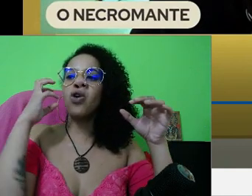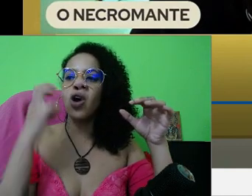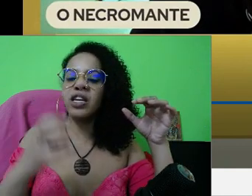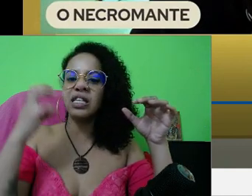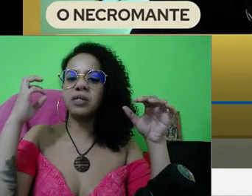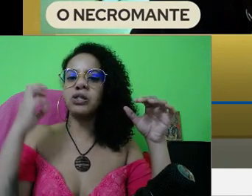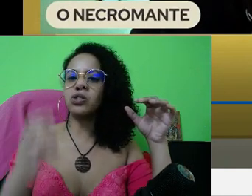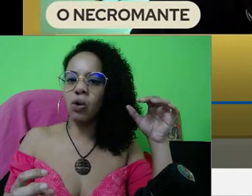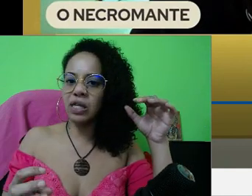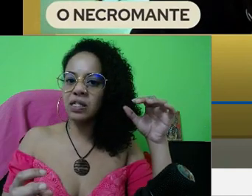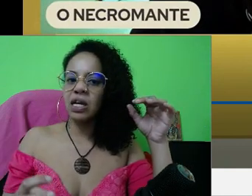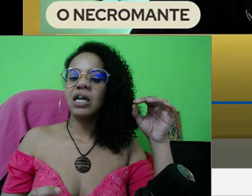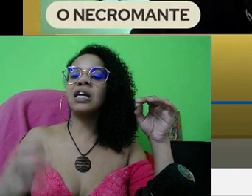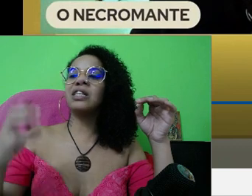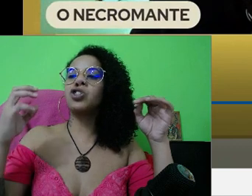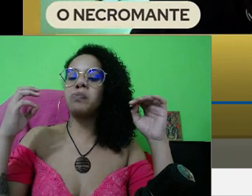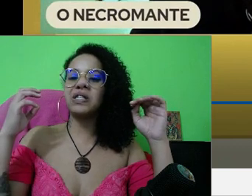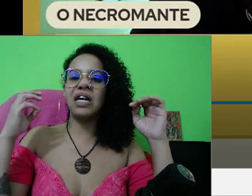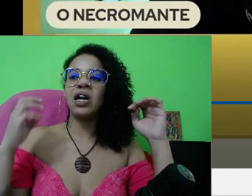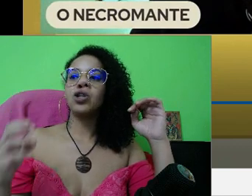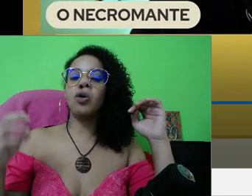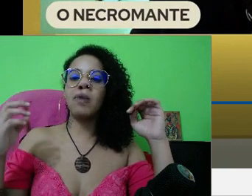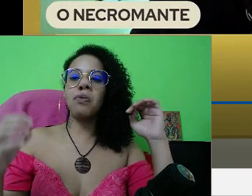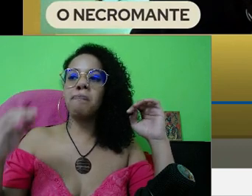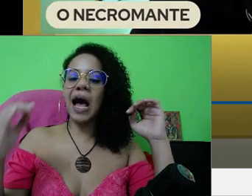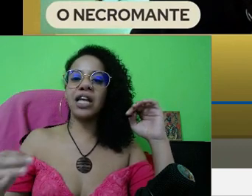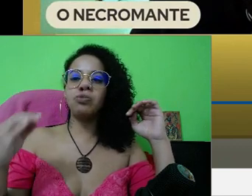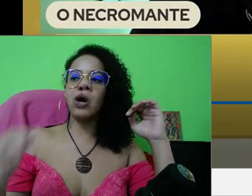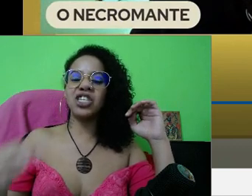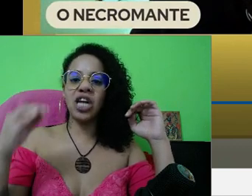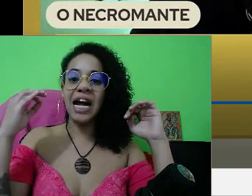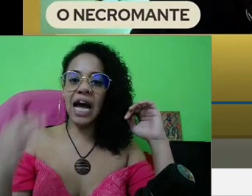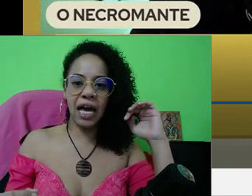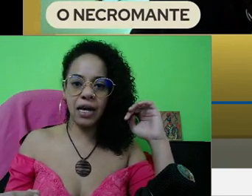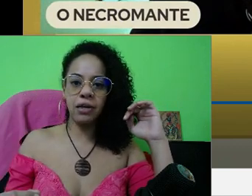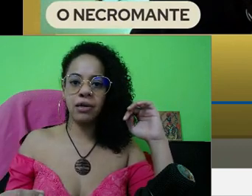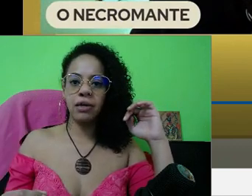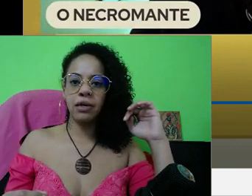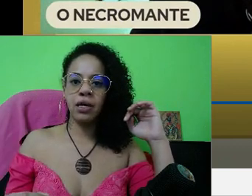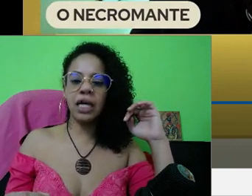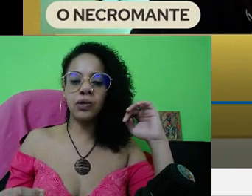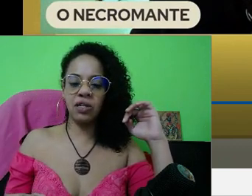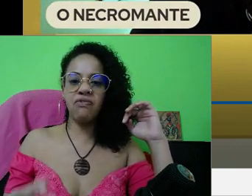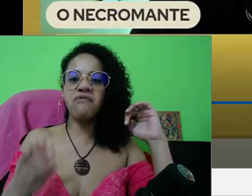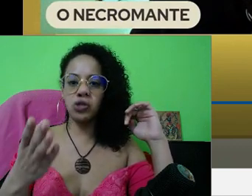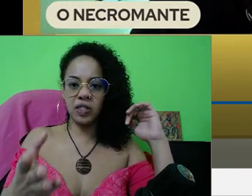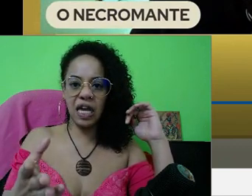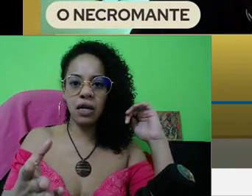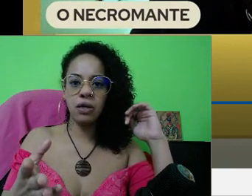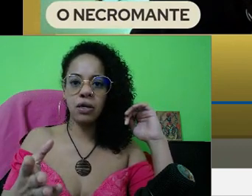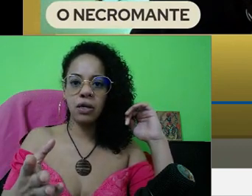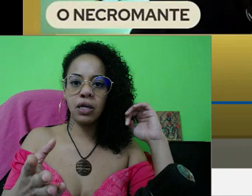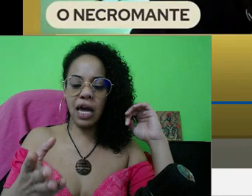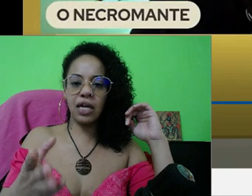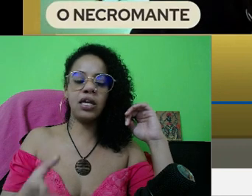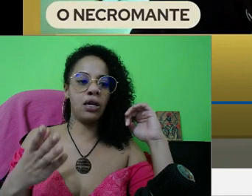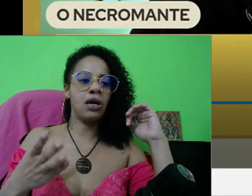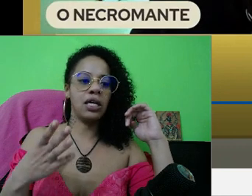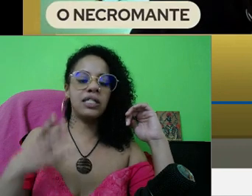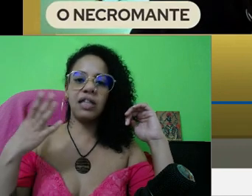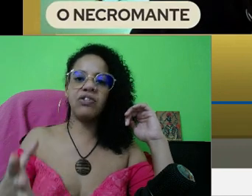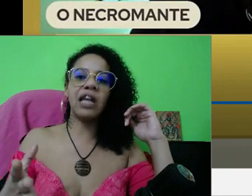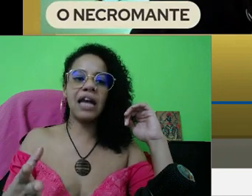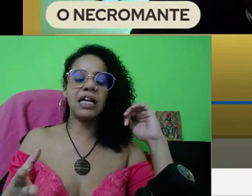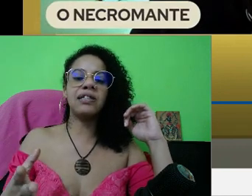ofender o corre das pessoas que tipo assim tomar o bala de borracha na cara inclusive você né